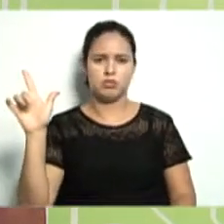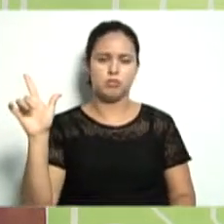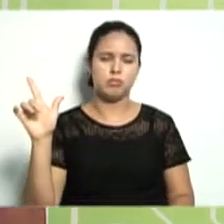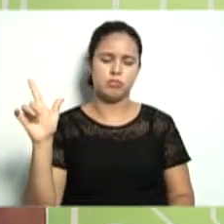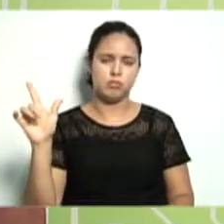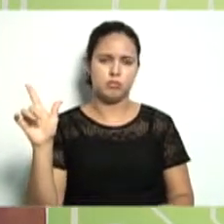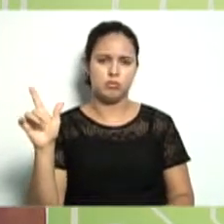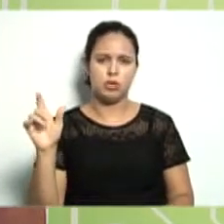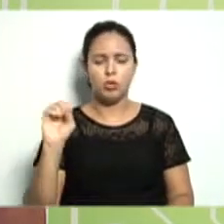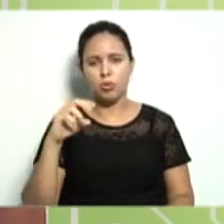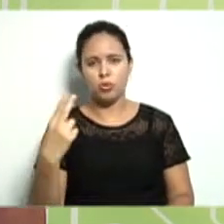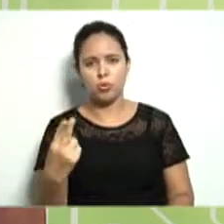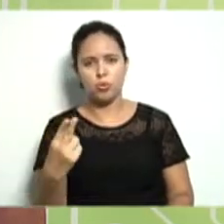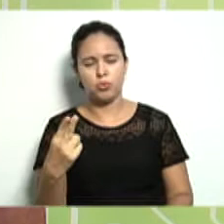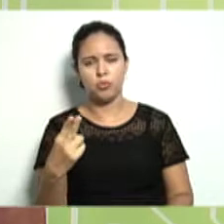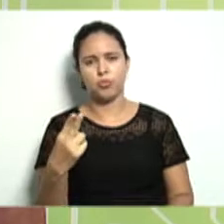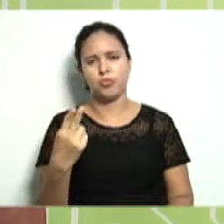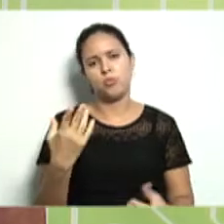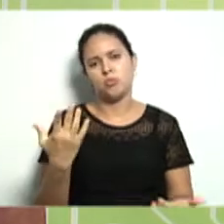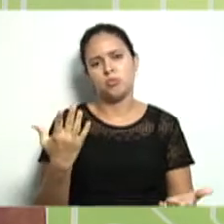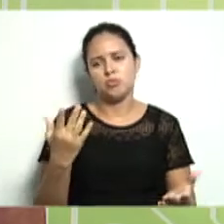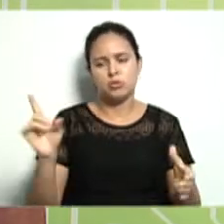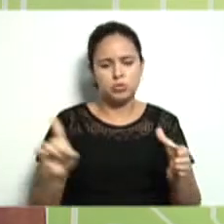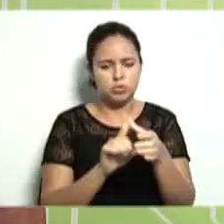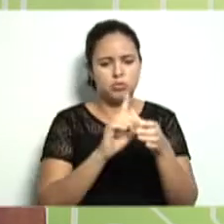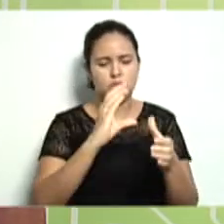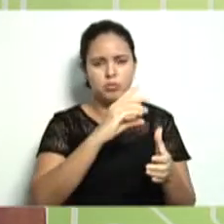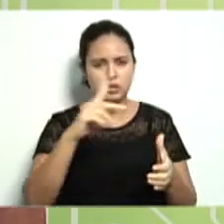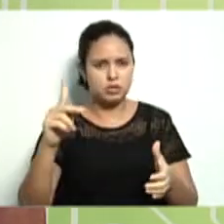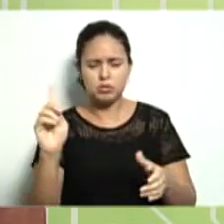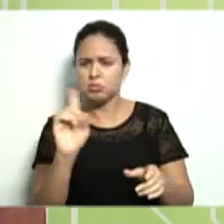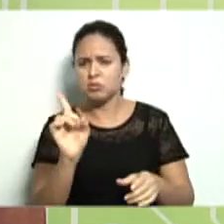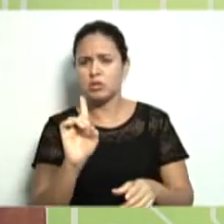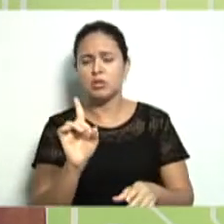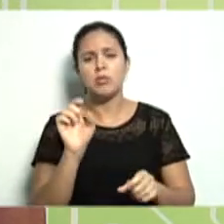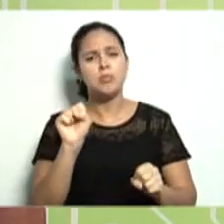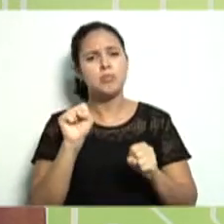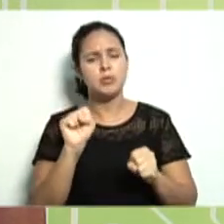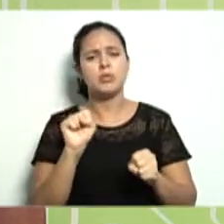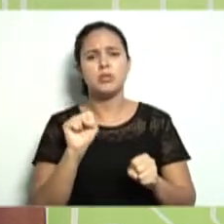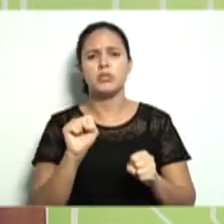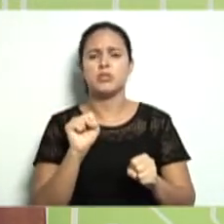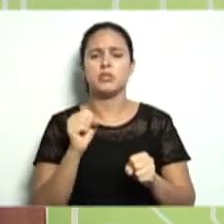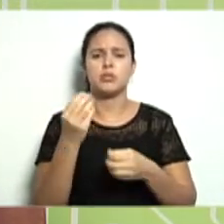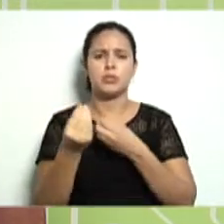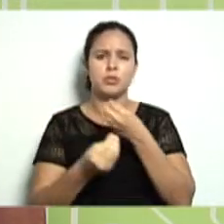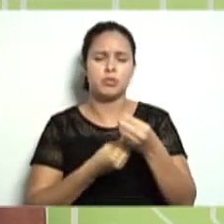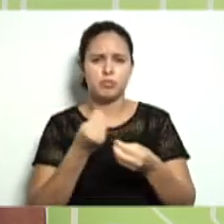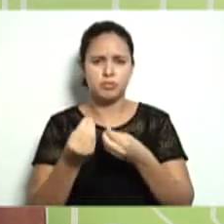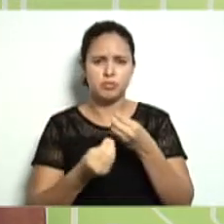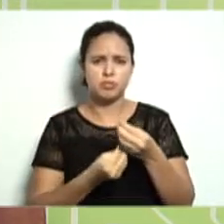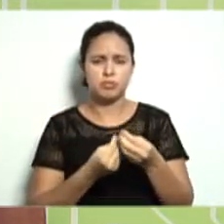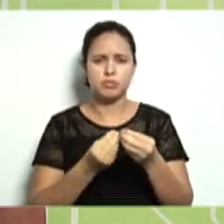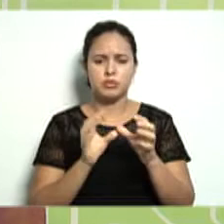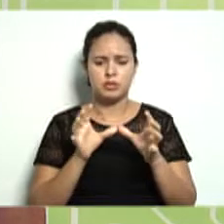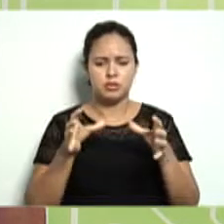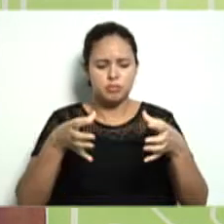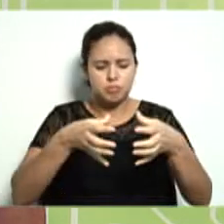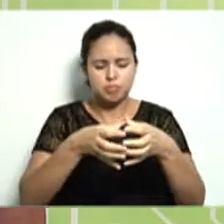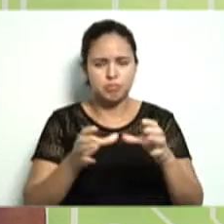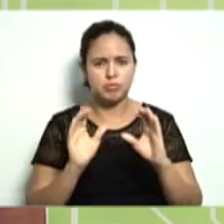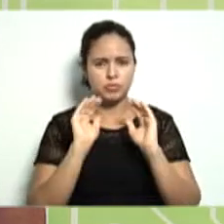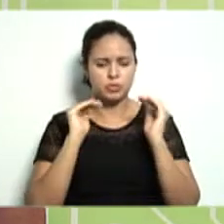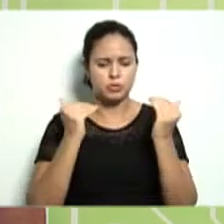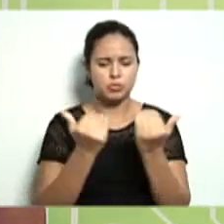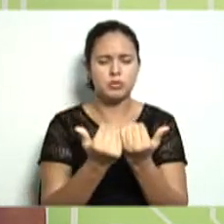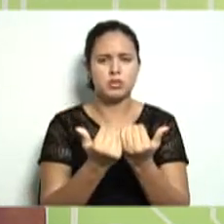montando uma cooperativa, mas aí você pode aplicar isso aí na comunidade que você está inserido,